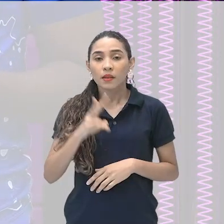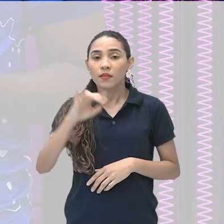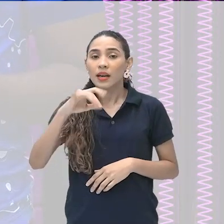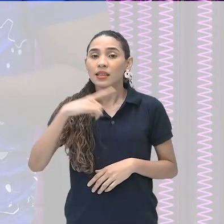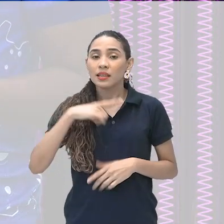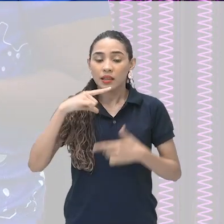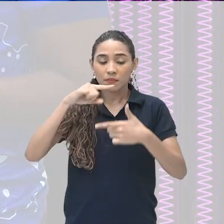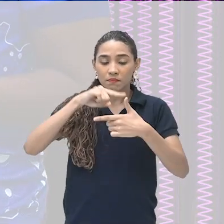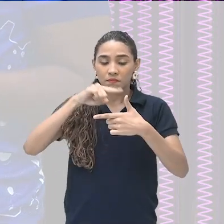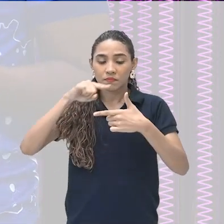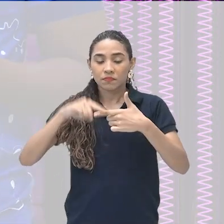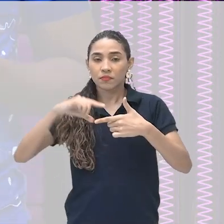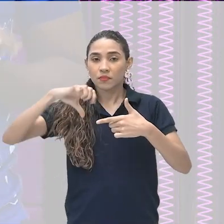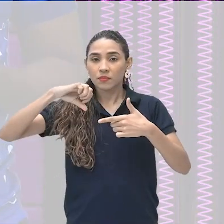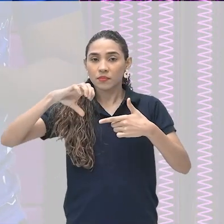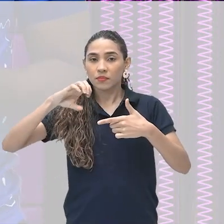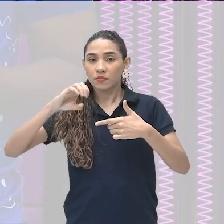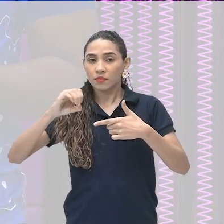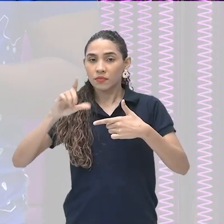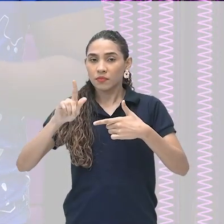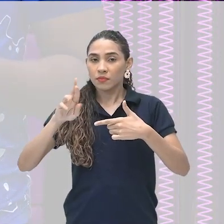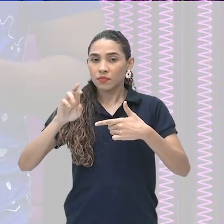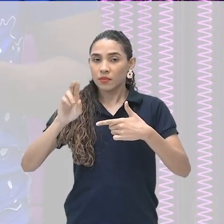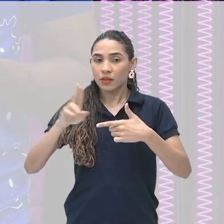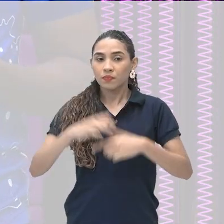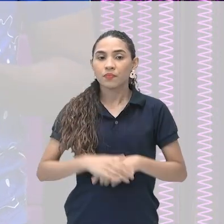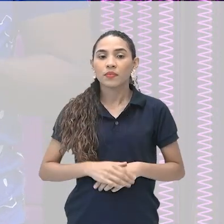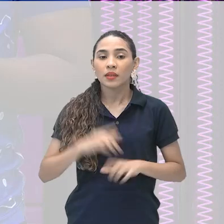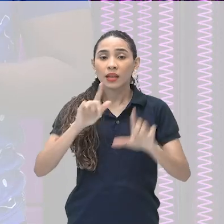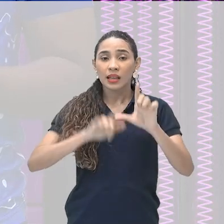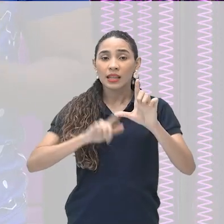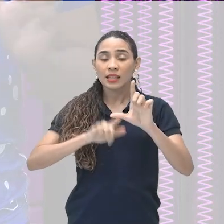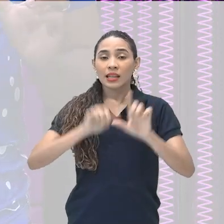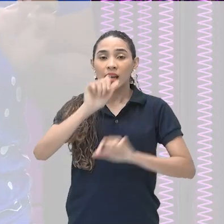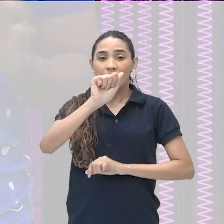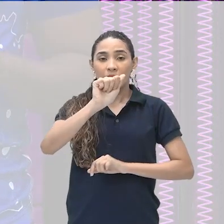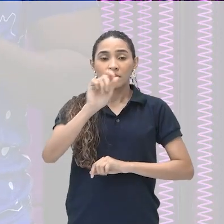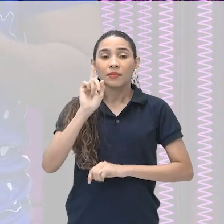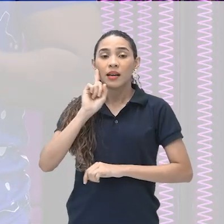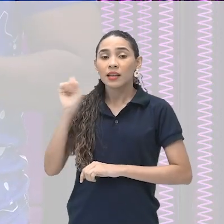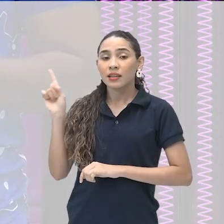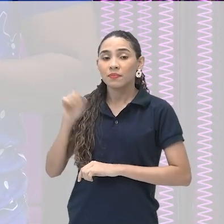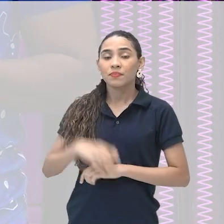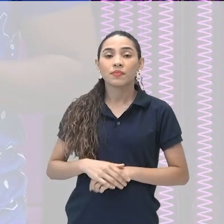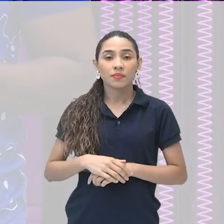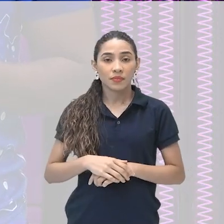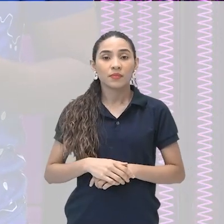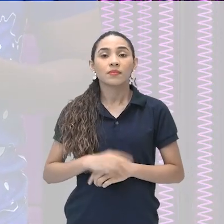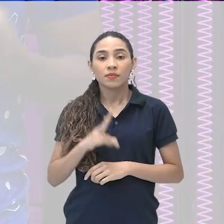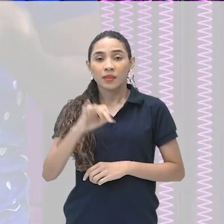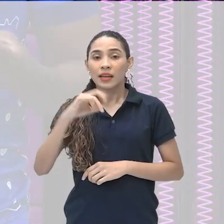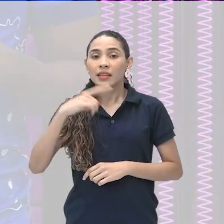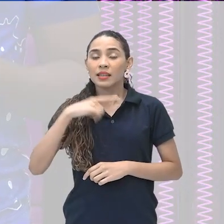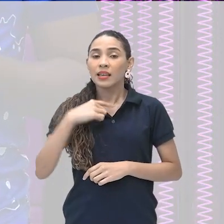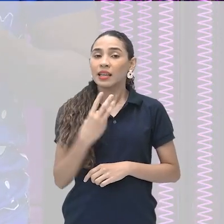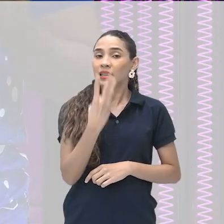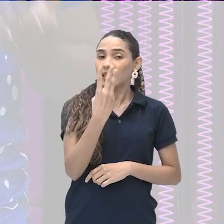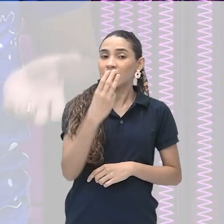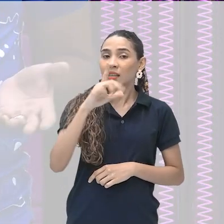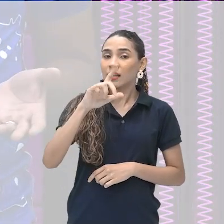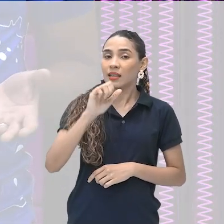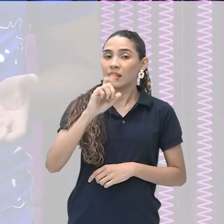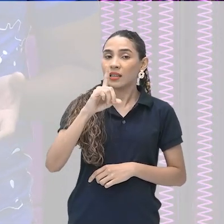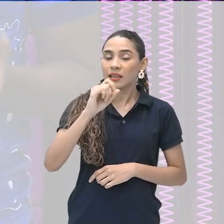um ângulo de 90 graus, que está representado aqui pela letra A. Ele vai ter três lados, né? Dois